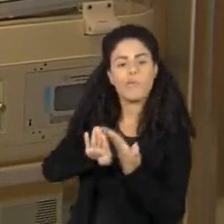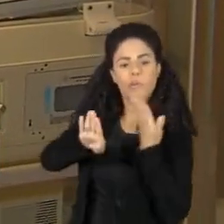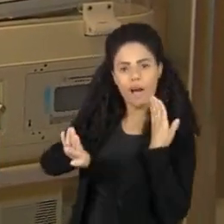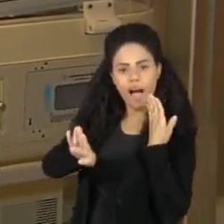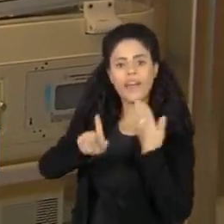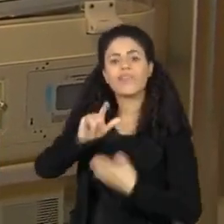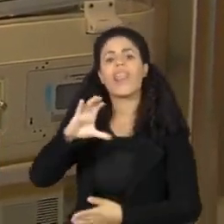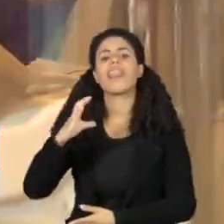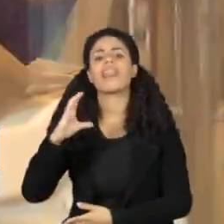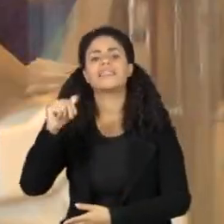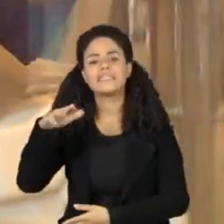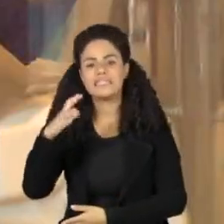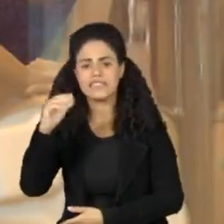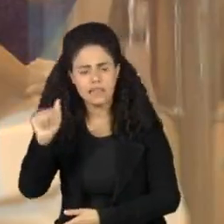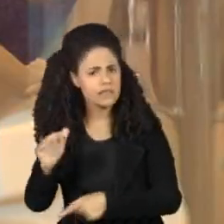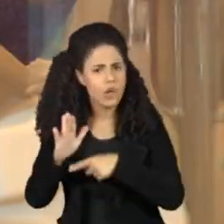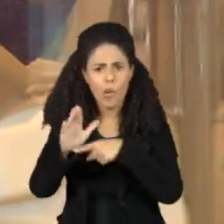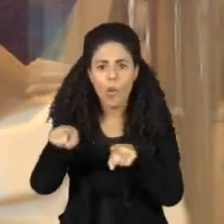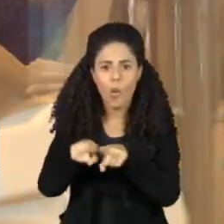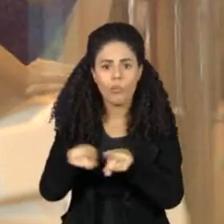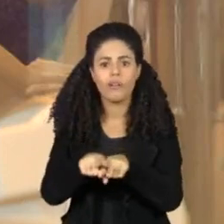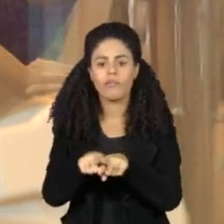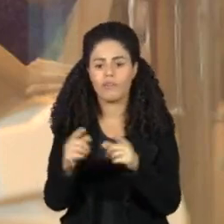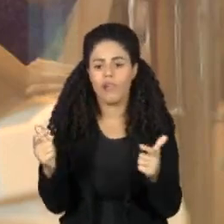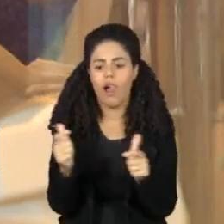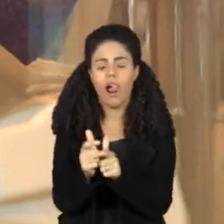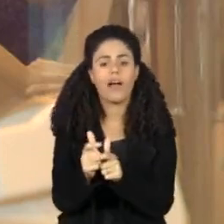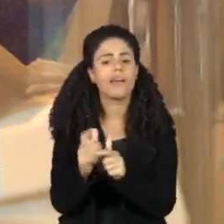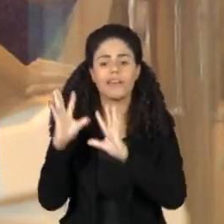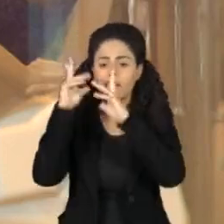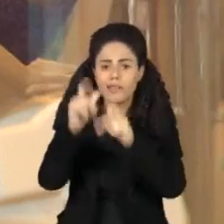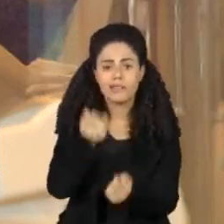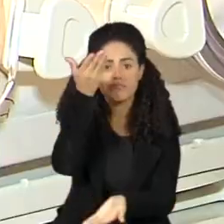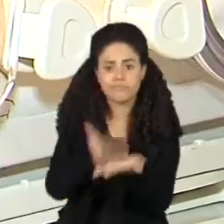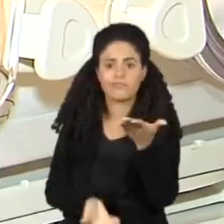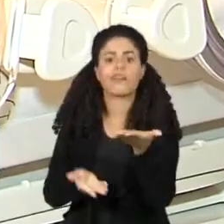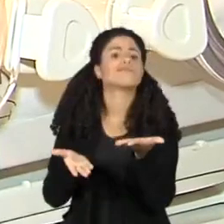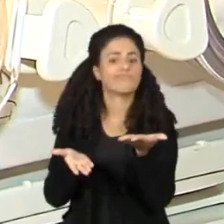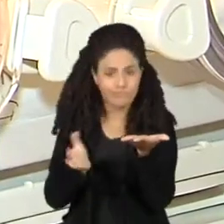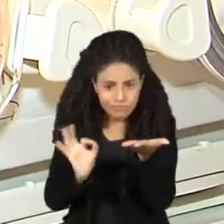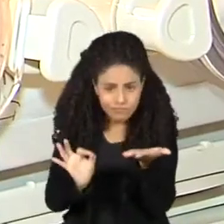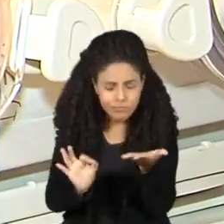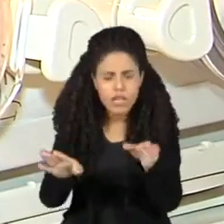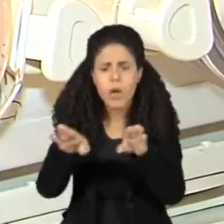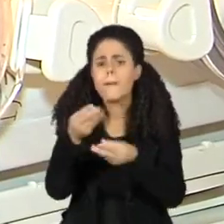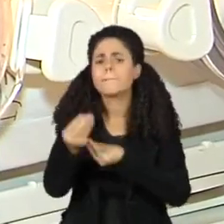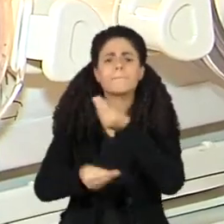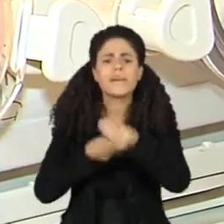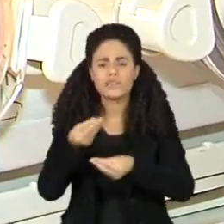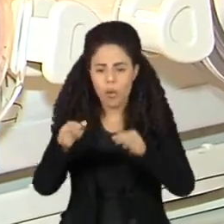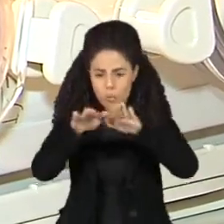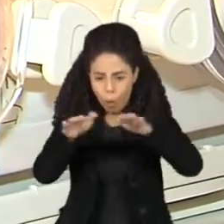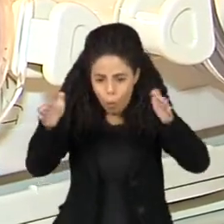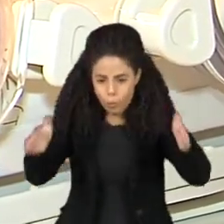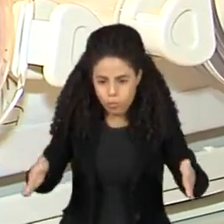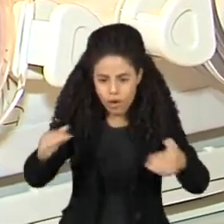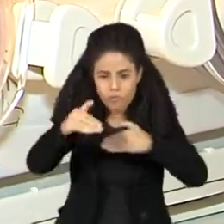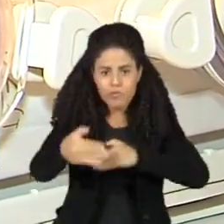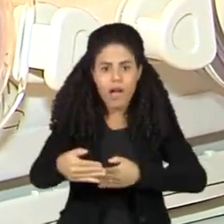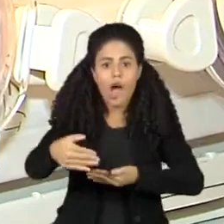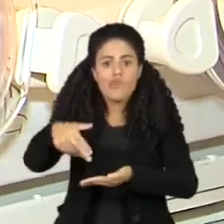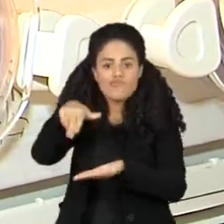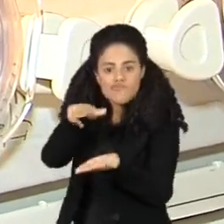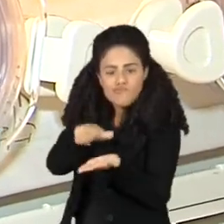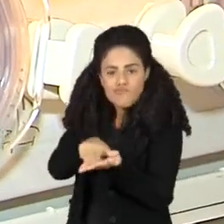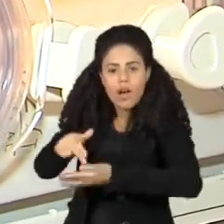sendo engolido pelo tempo de internação. E todos perdem com isso. Aqui dentro da incubadora, o bebê